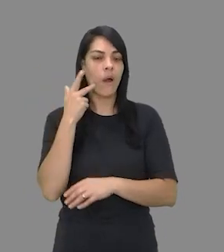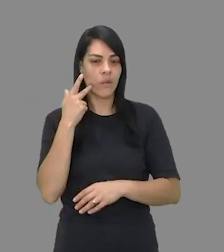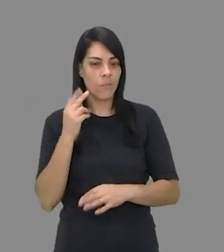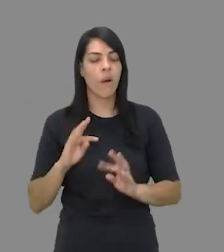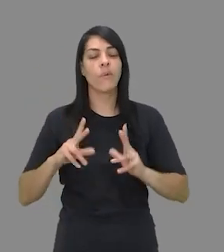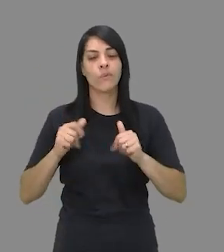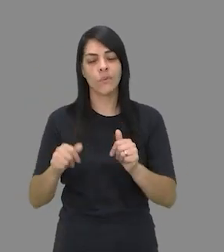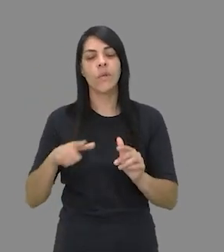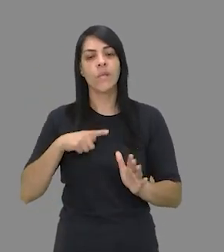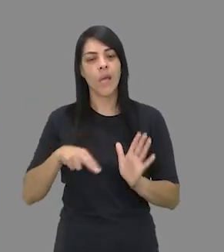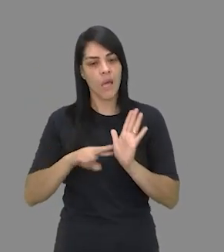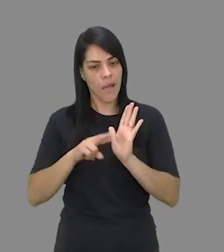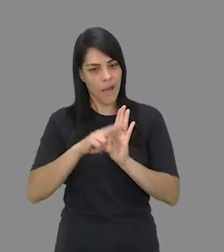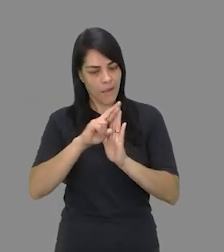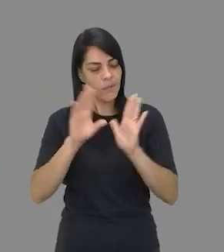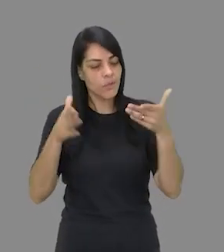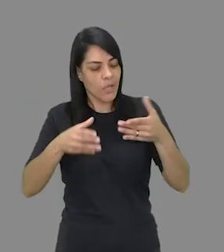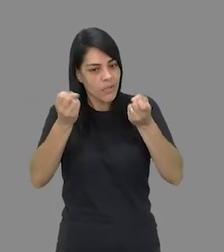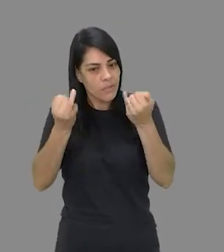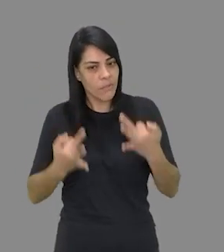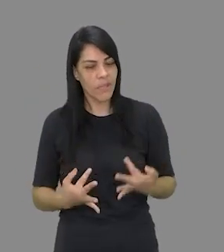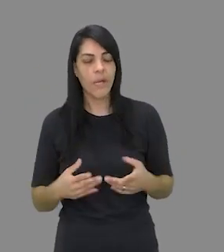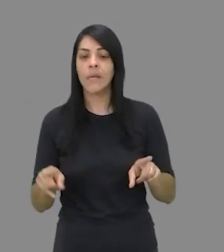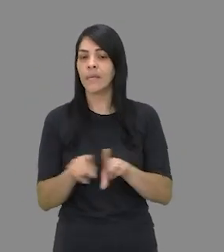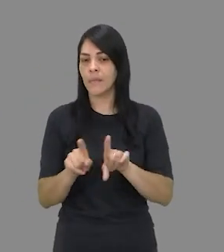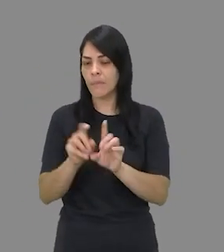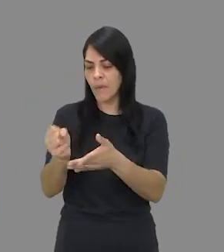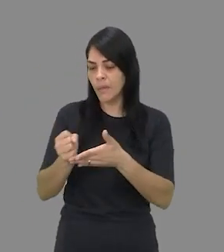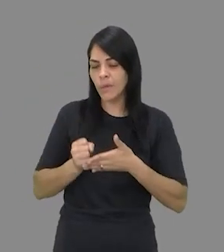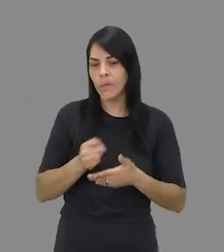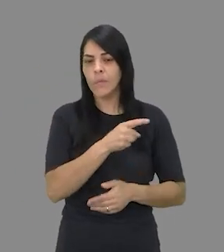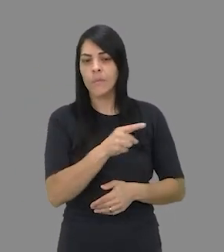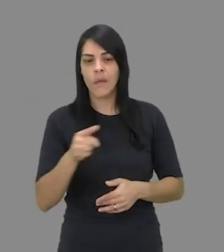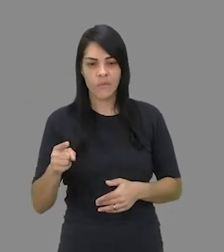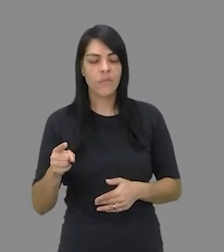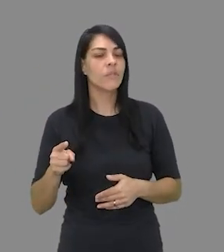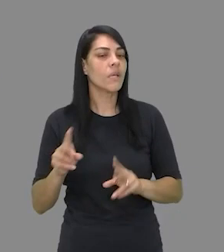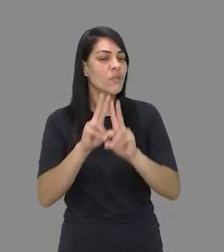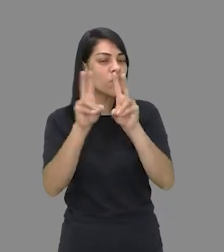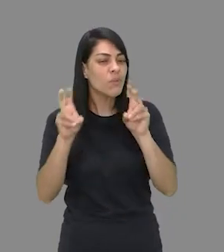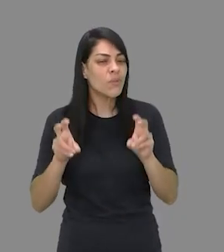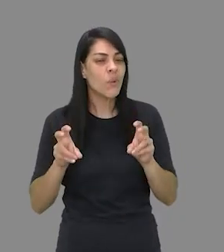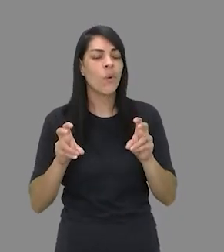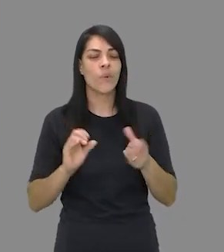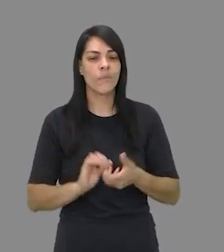suas regras, falamos de tudo isso e eu pude trazer um pouquinho aí